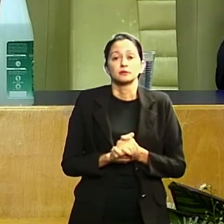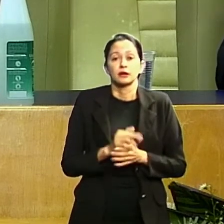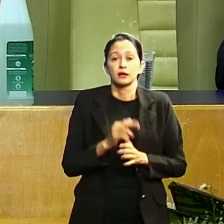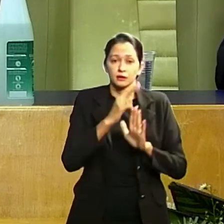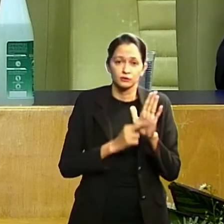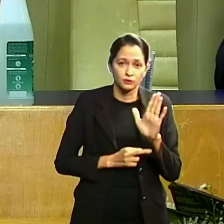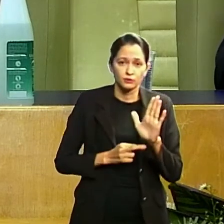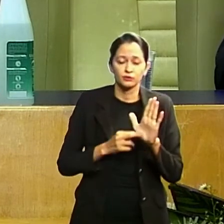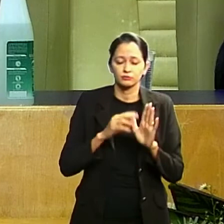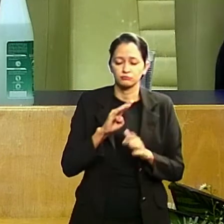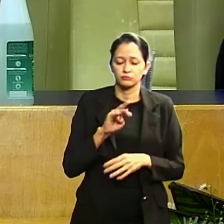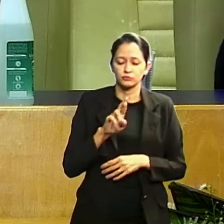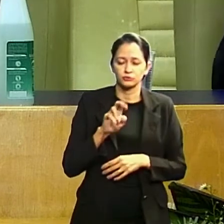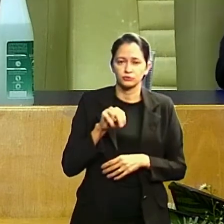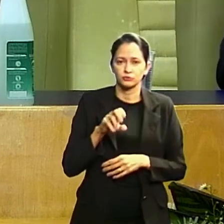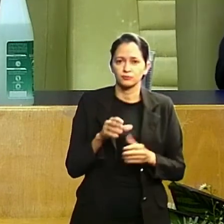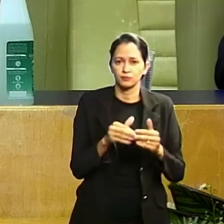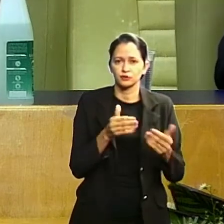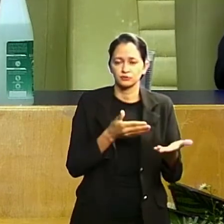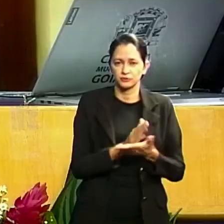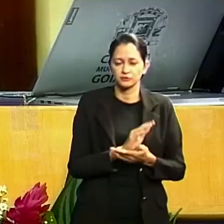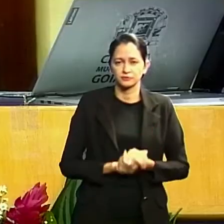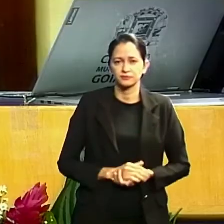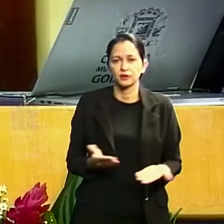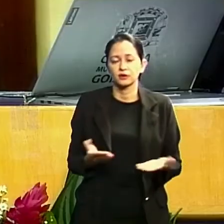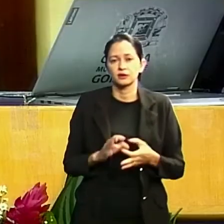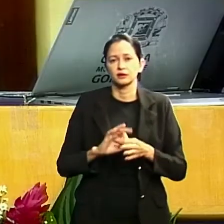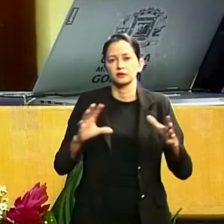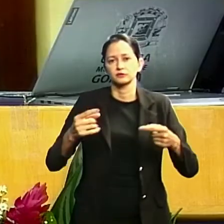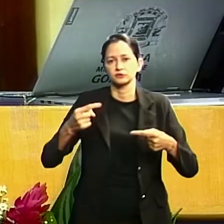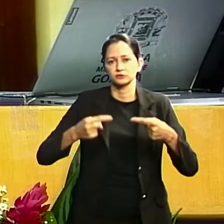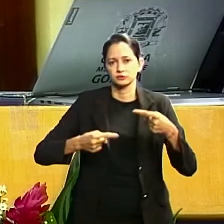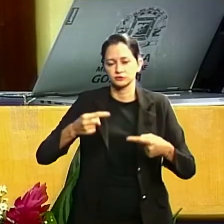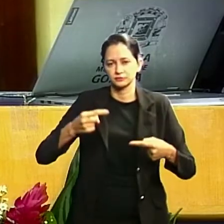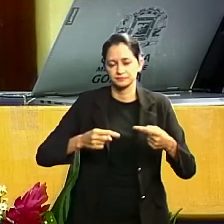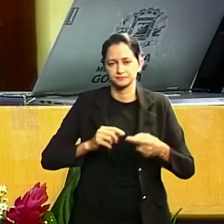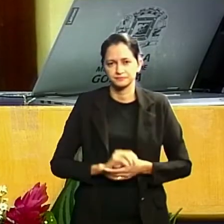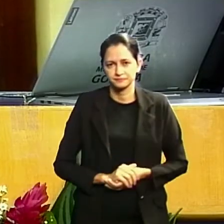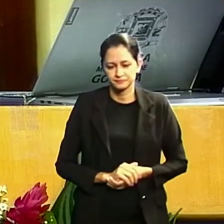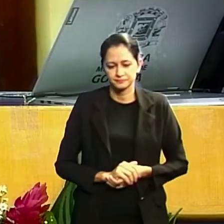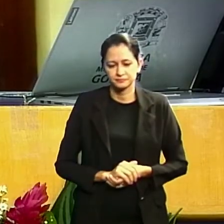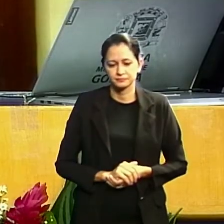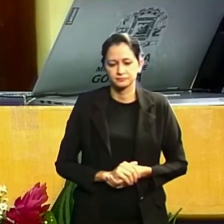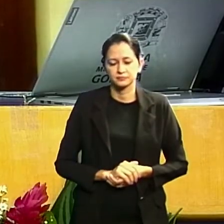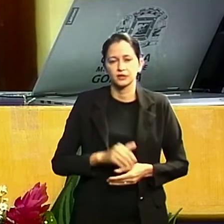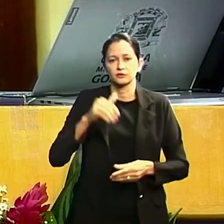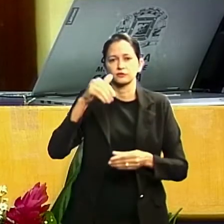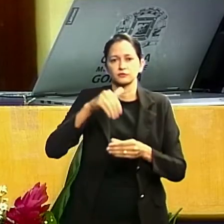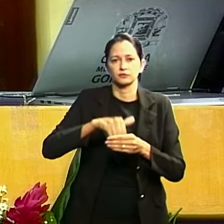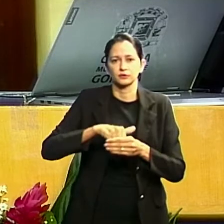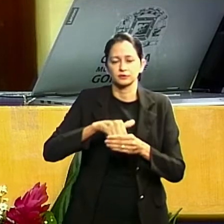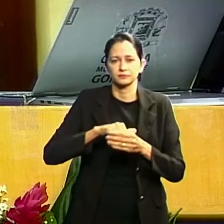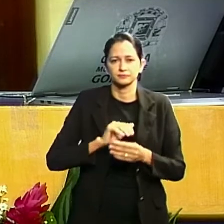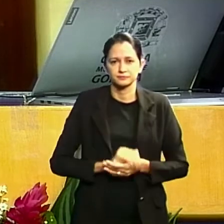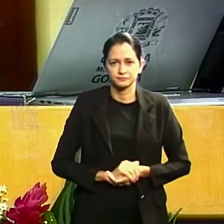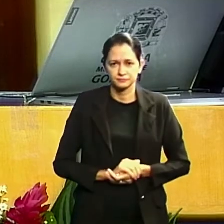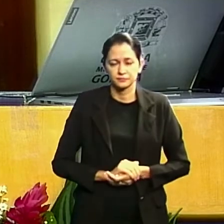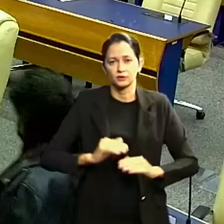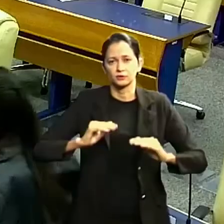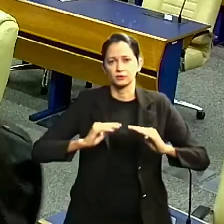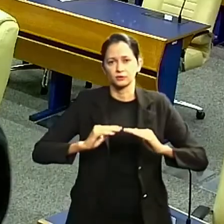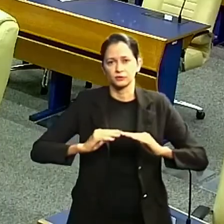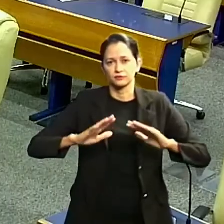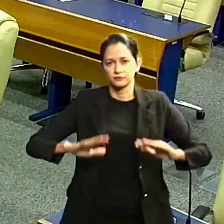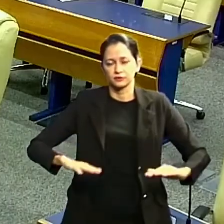Bruno Diniz, pela aprovação. Em discussão. Encerra a discussão. Em votação.